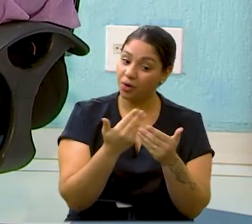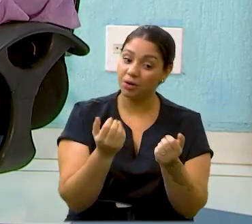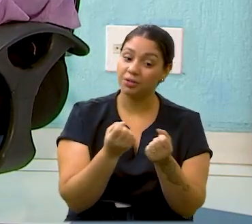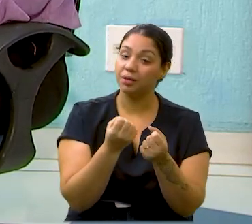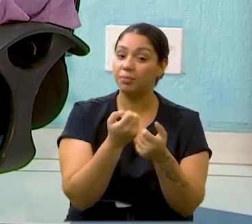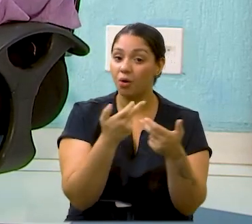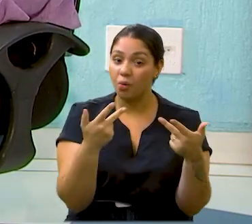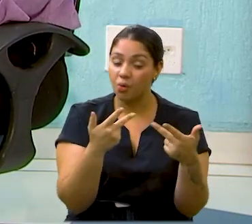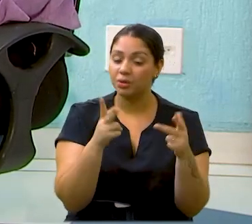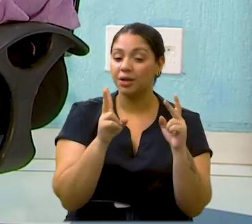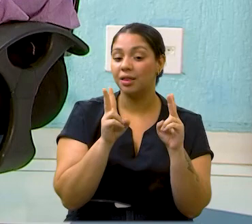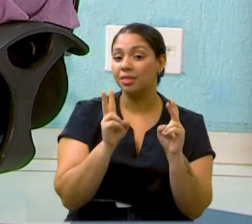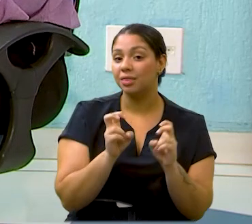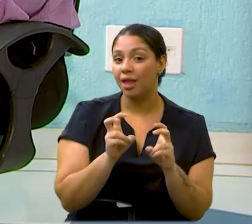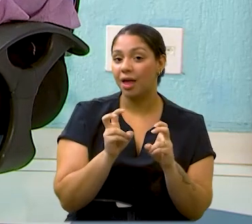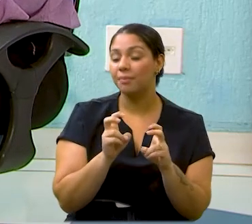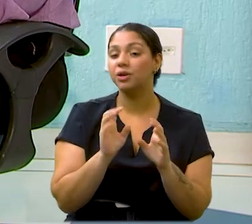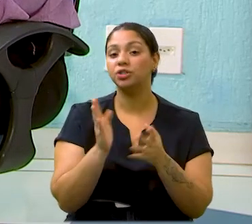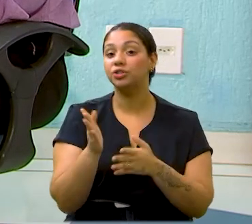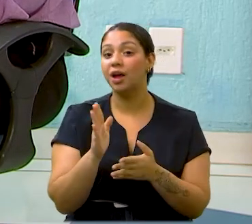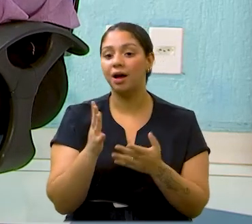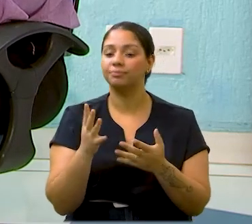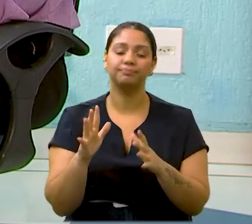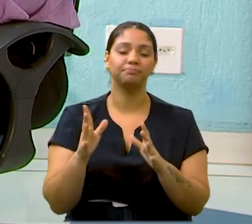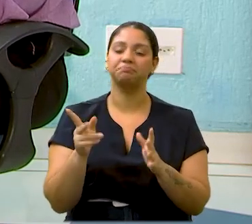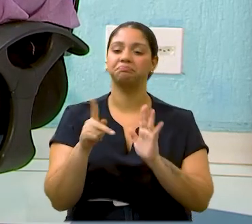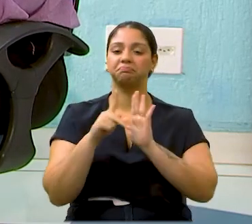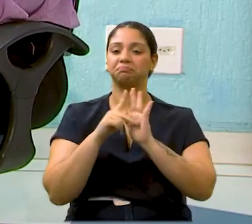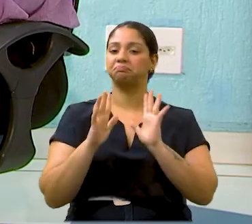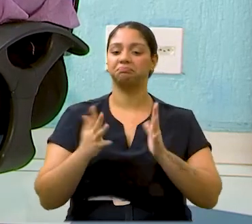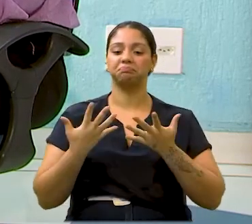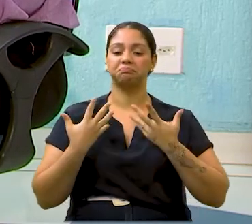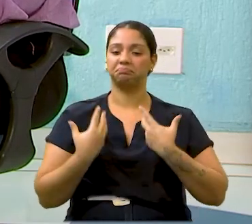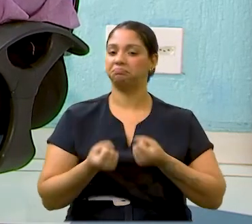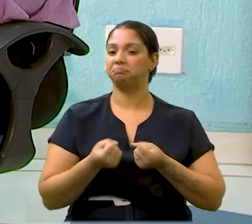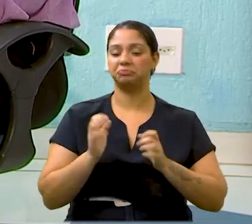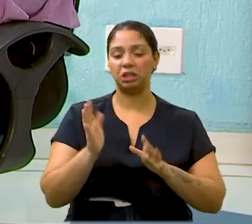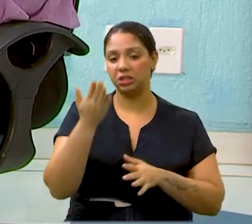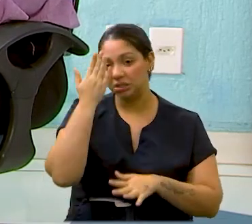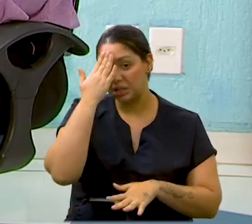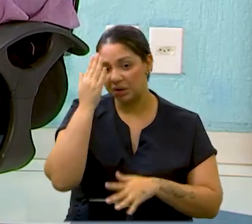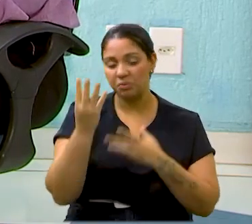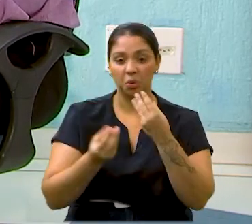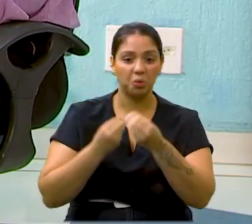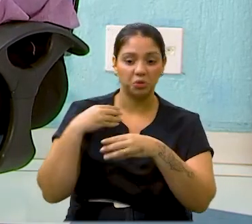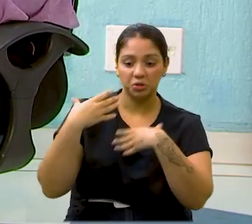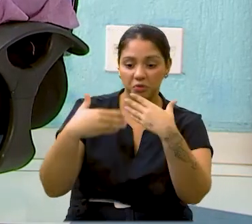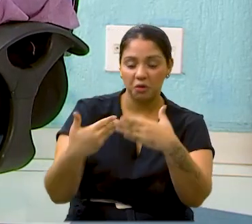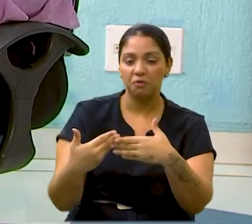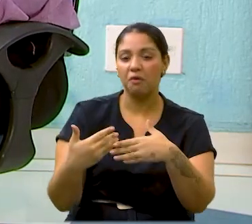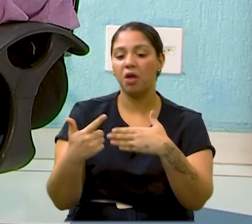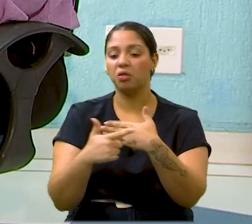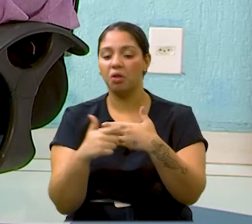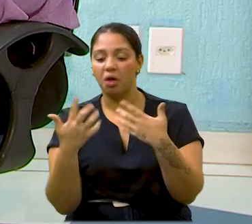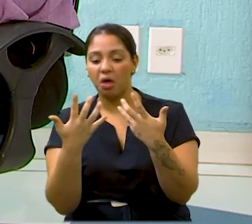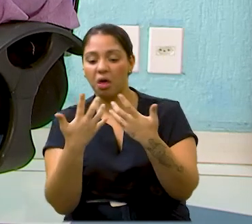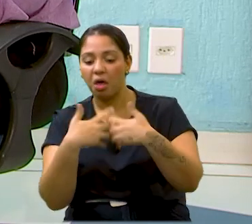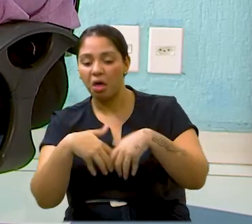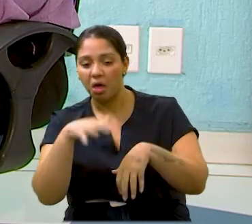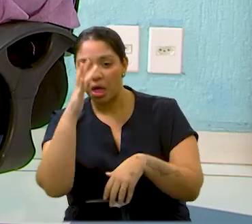este assunto, né, a criança já vai estar dominando, sabendo como desenvolver, como aplicar com mais